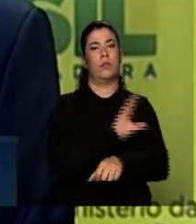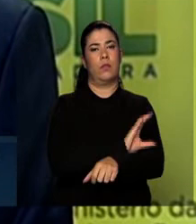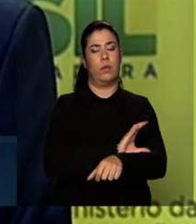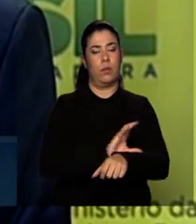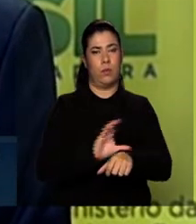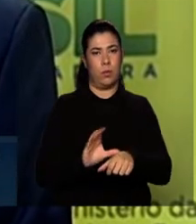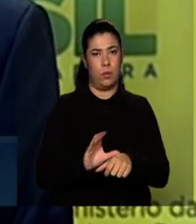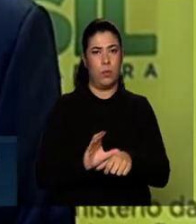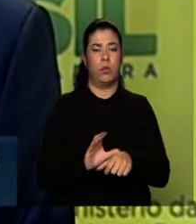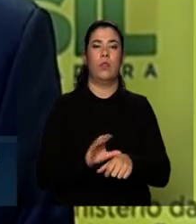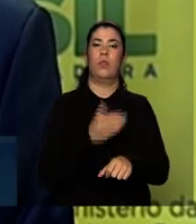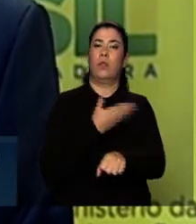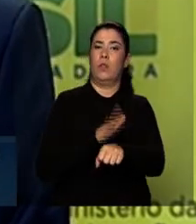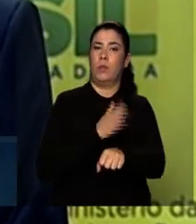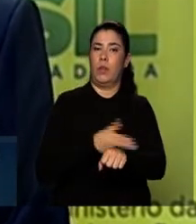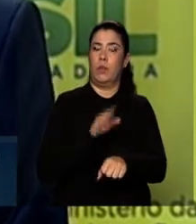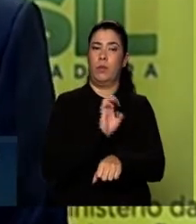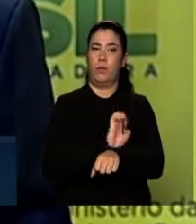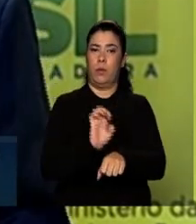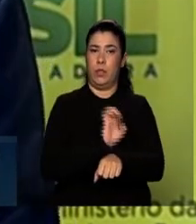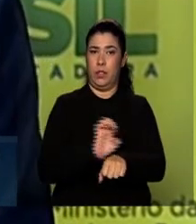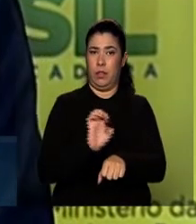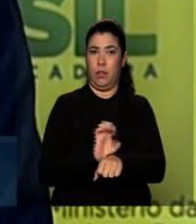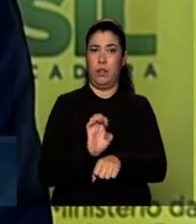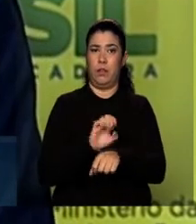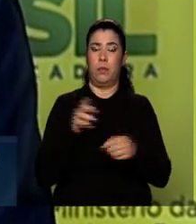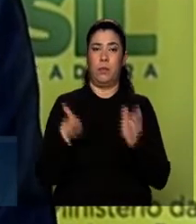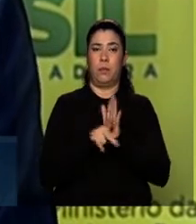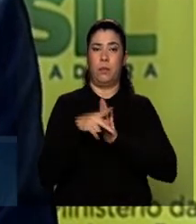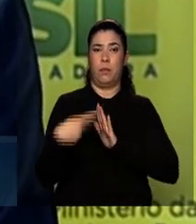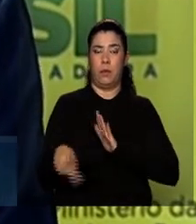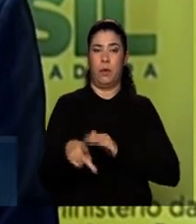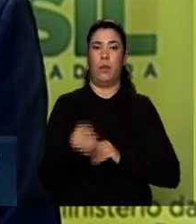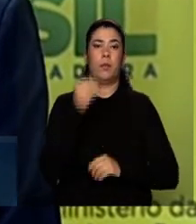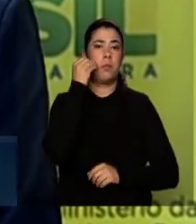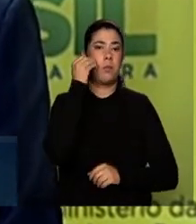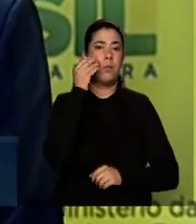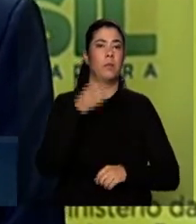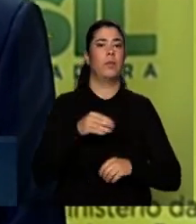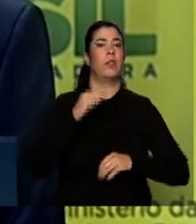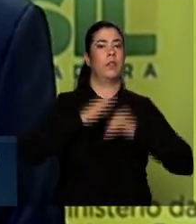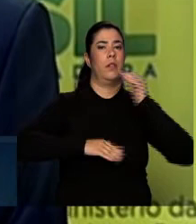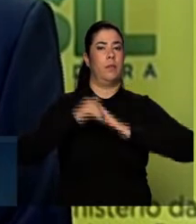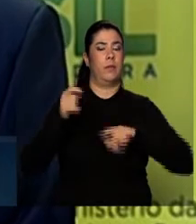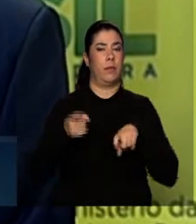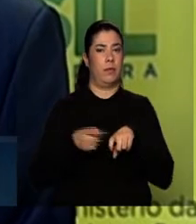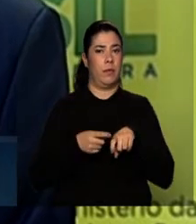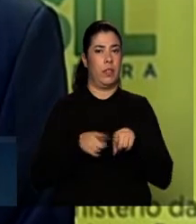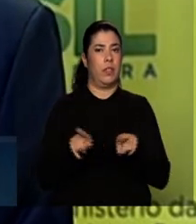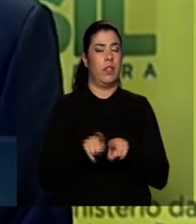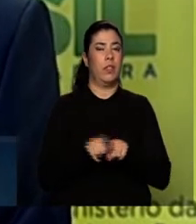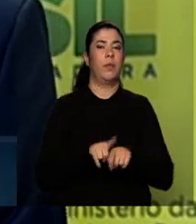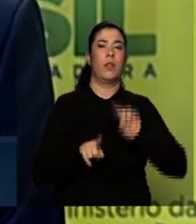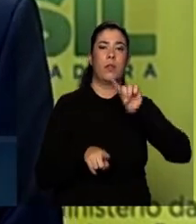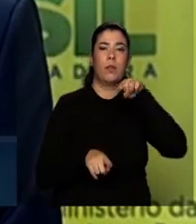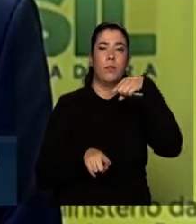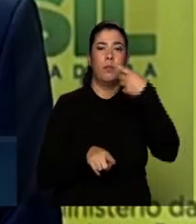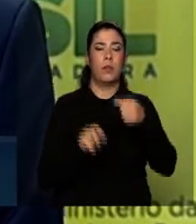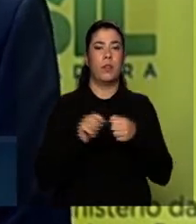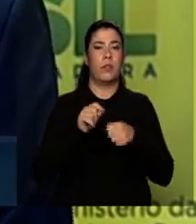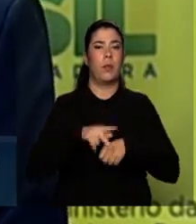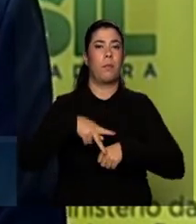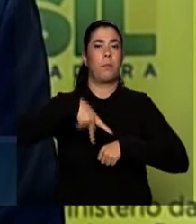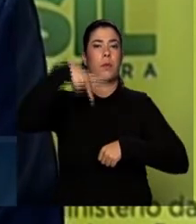esses profissionais, formados de forma descentralizada, possam também fazer a sua especialização sem